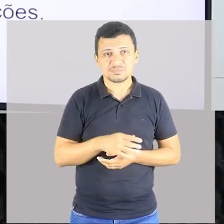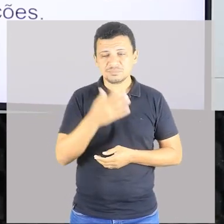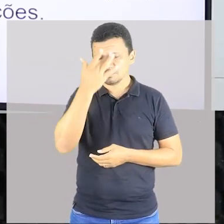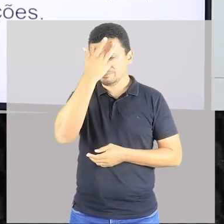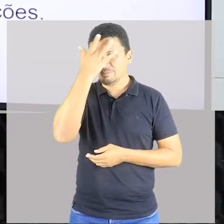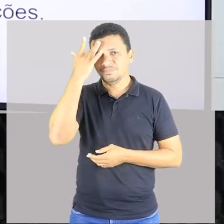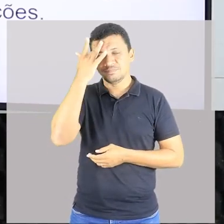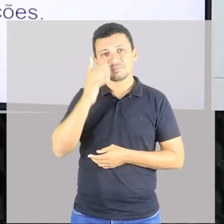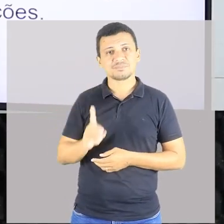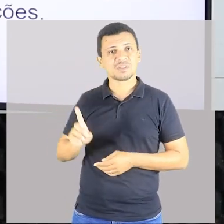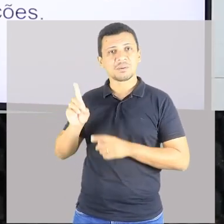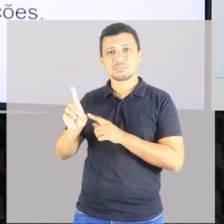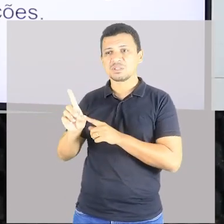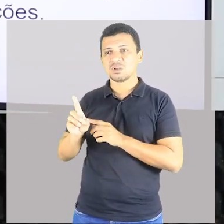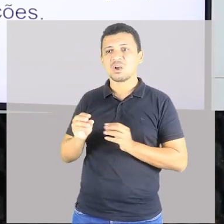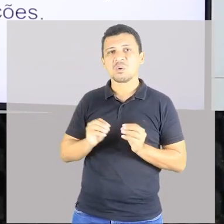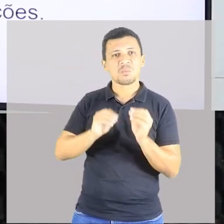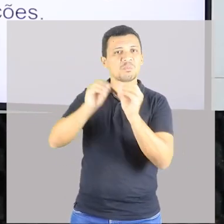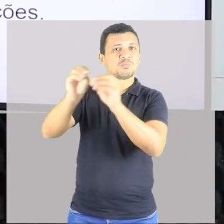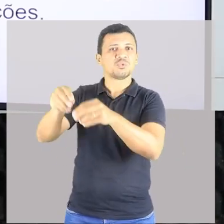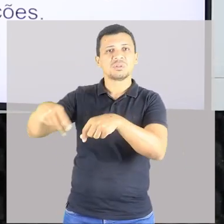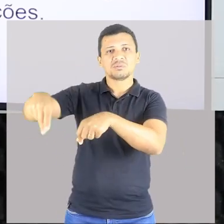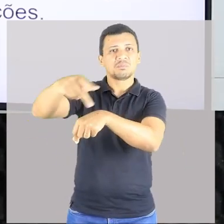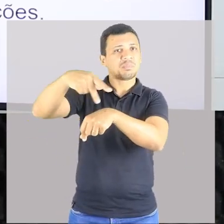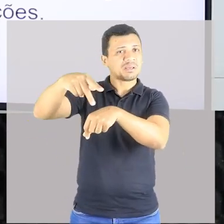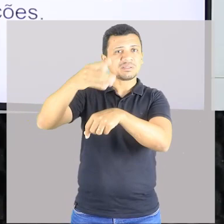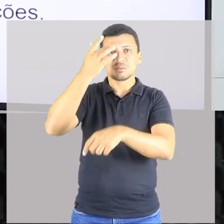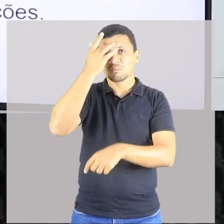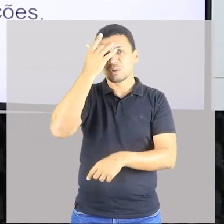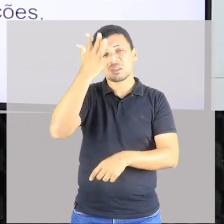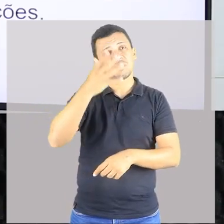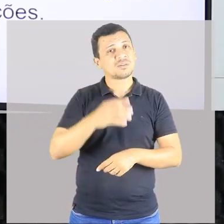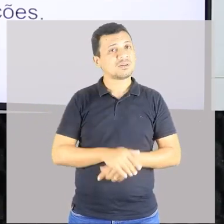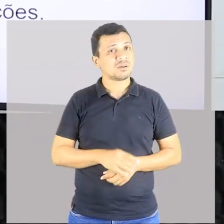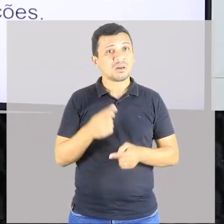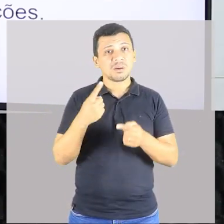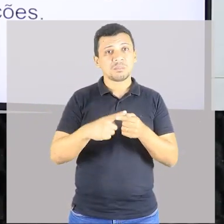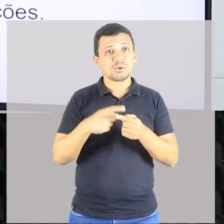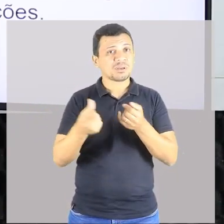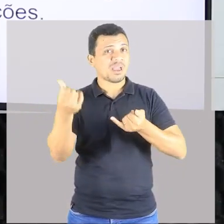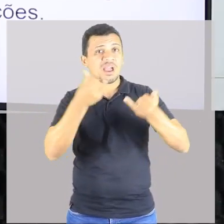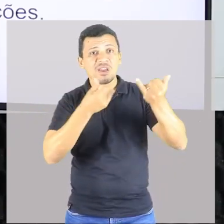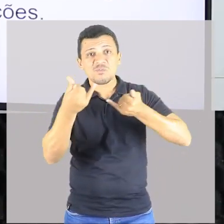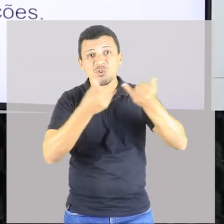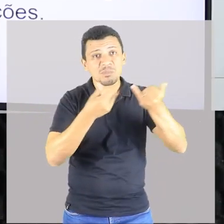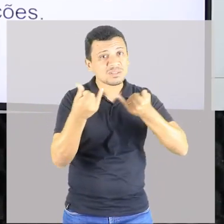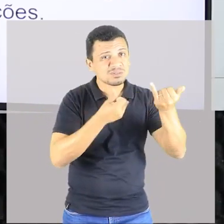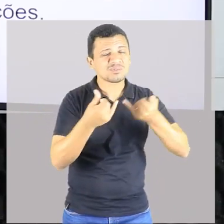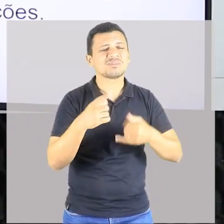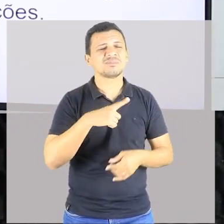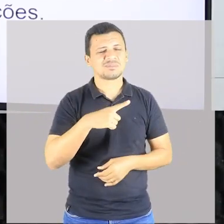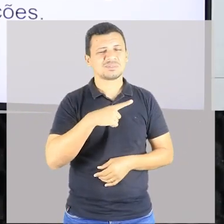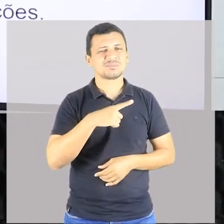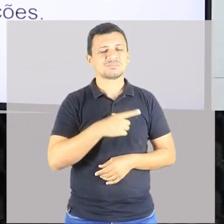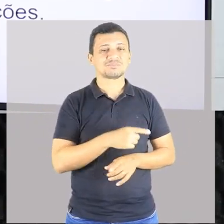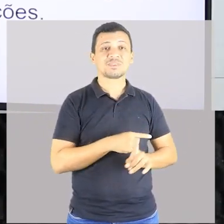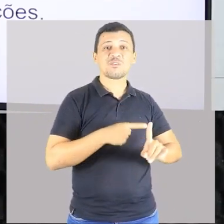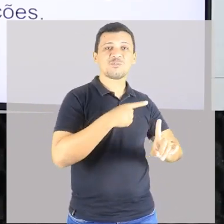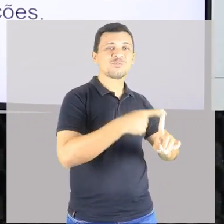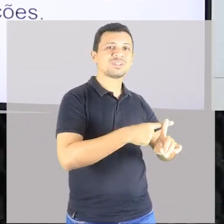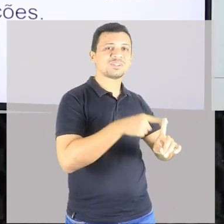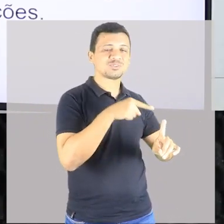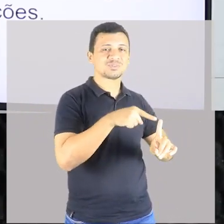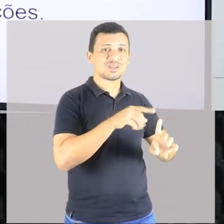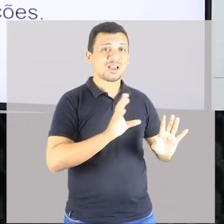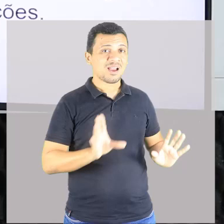se deslocar, viver em outro país, principalmente por informações que são circuladas, tá certo? Então, vantagens. A integração